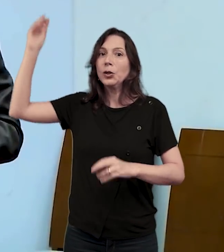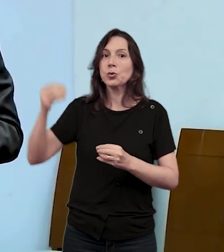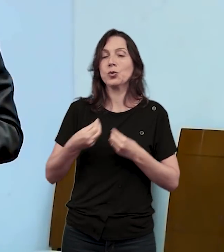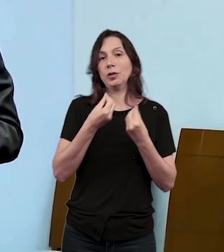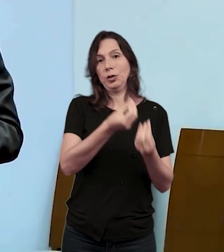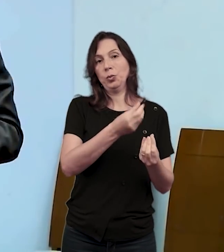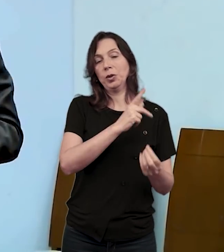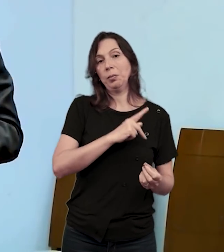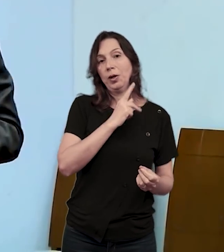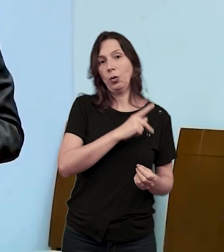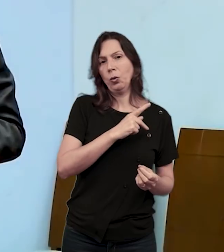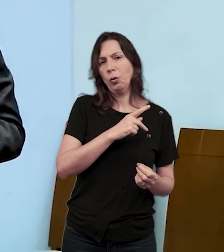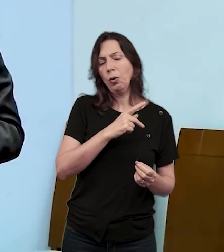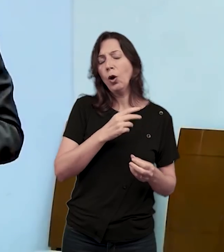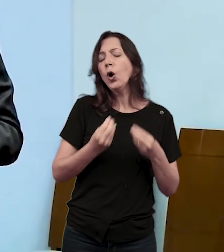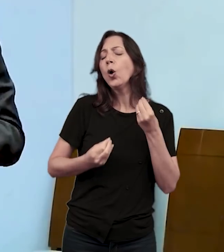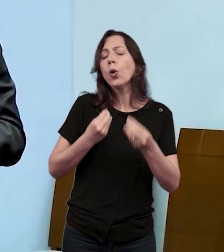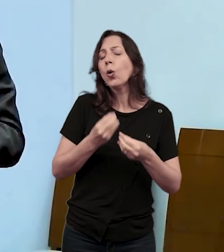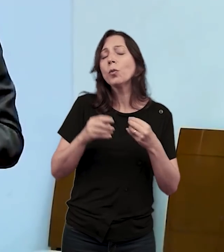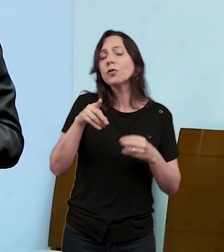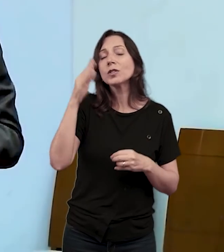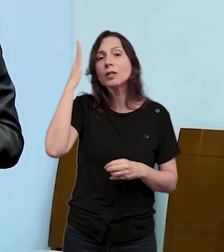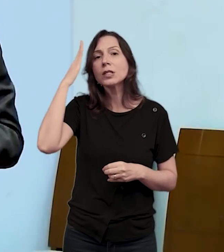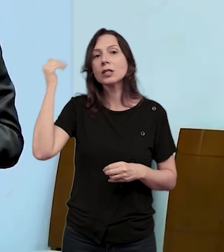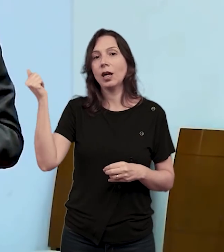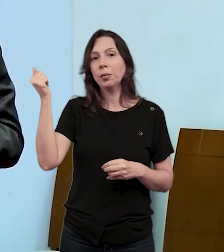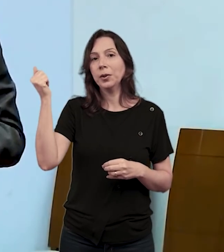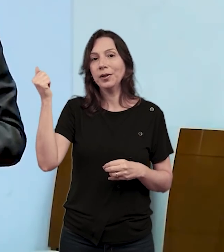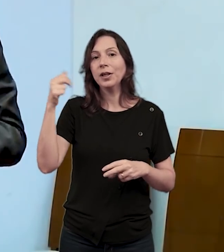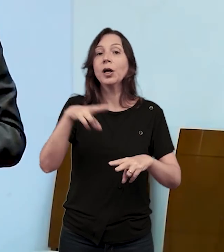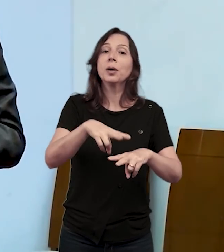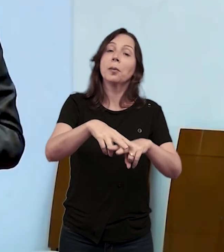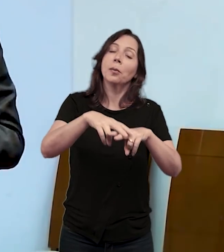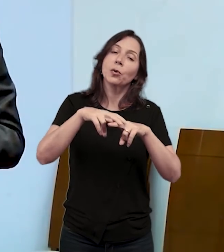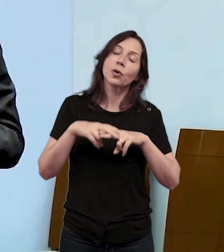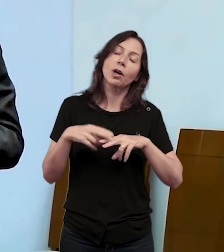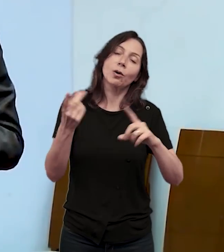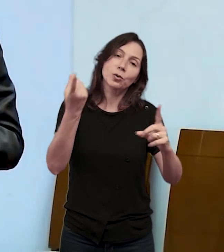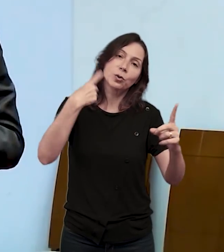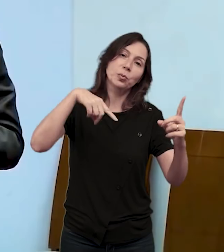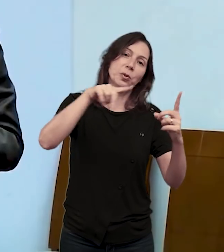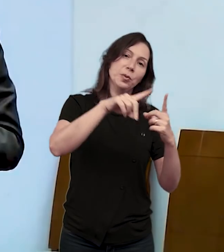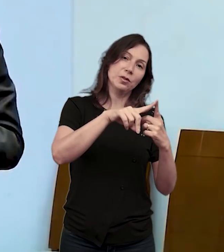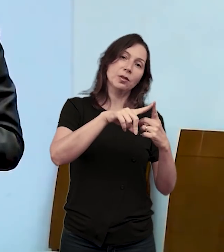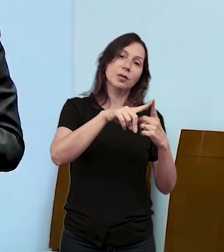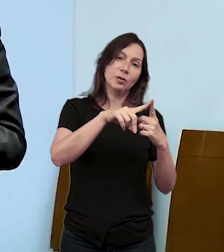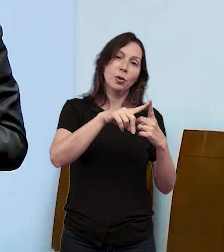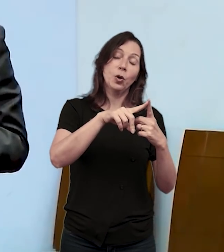disso? Por causa do propósito. Para que ele não se